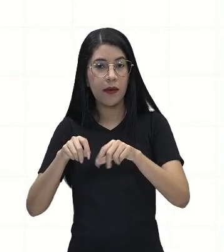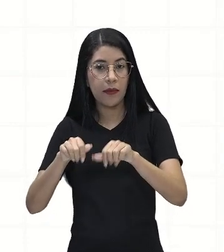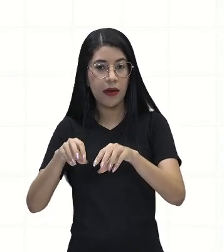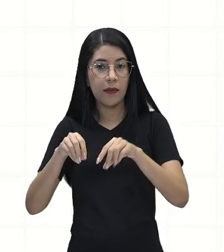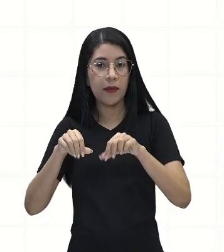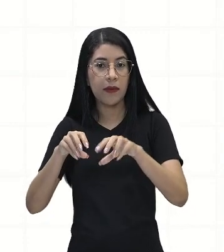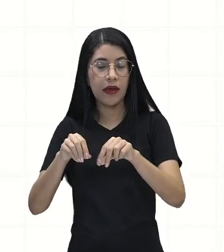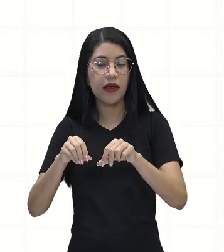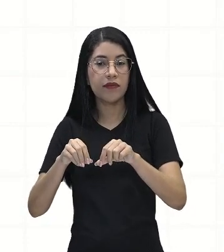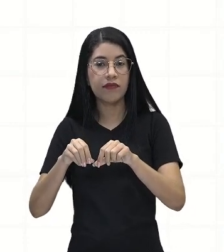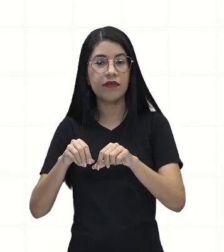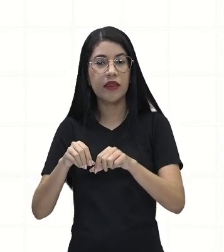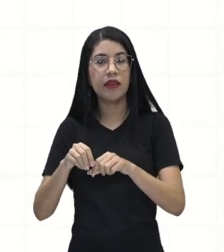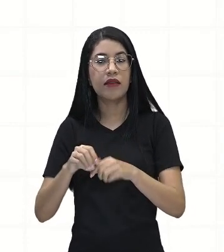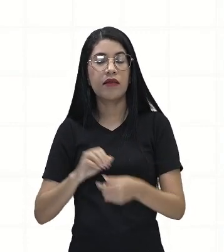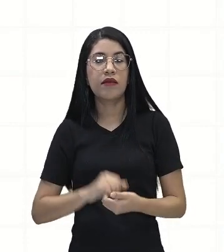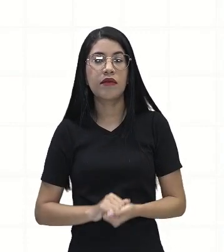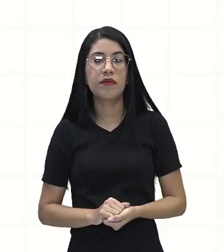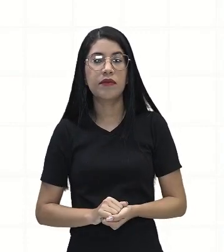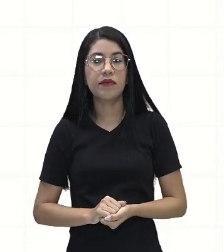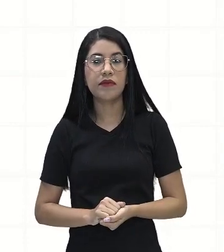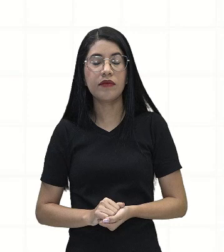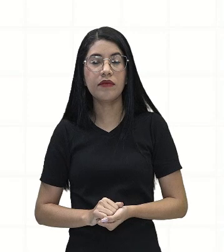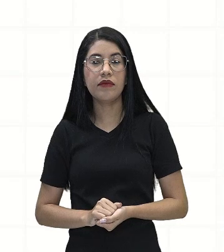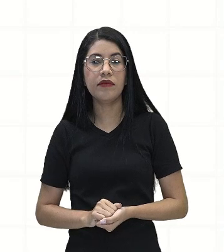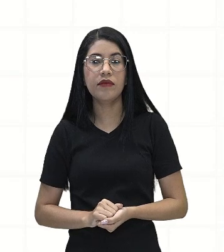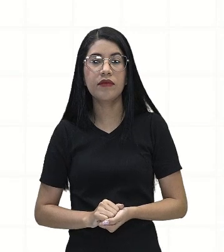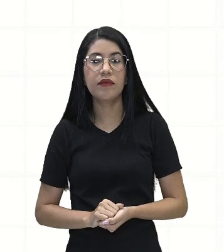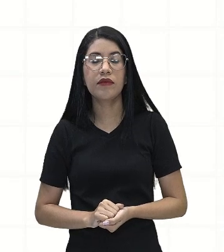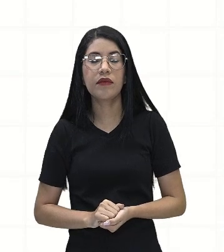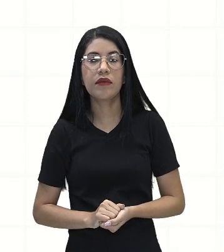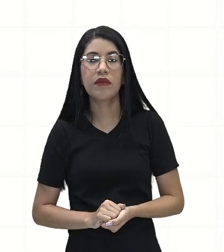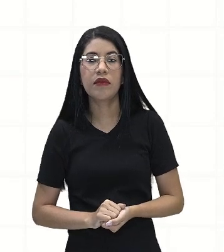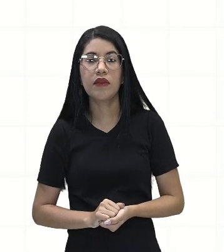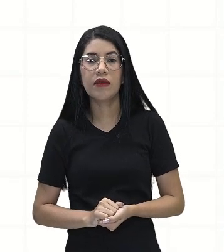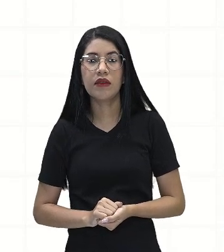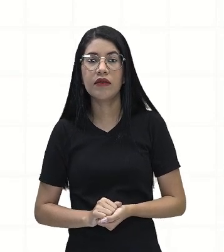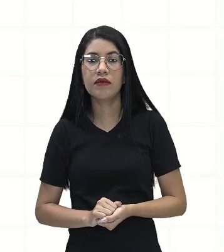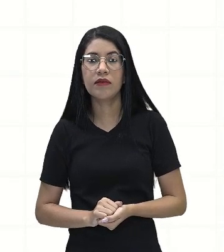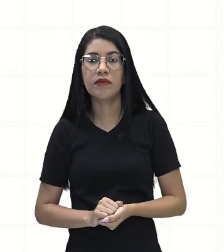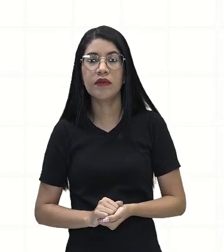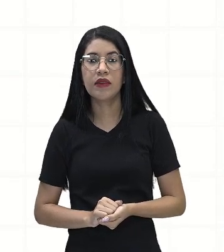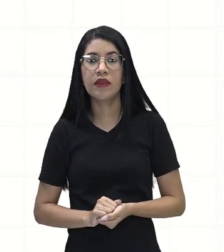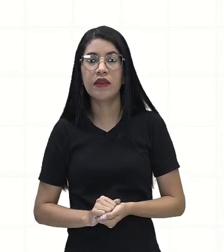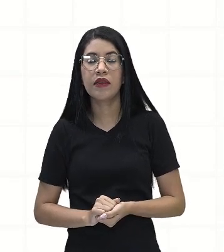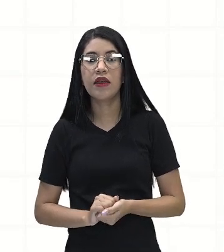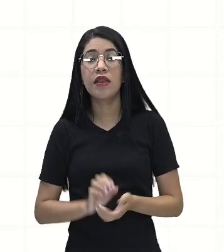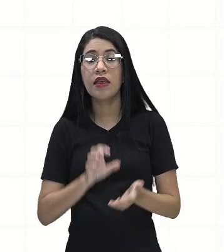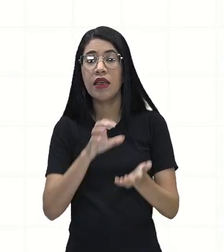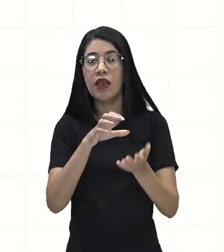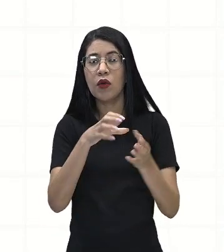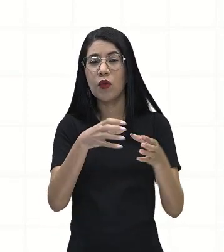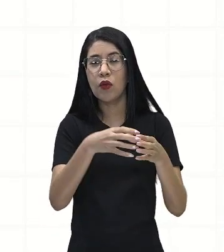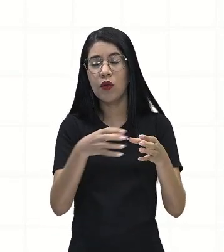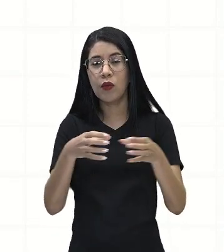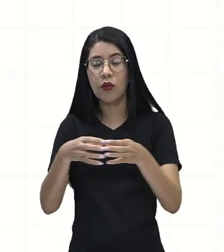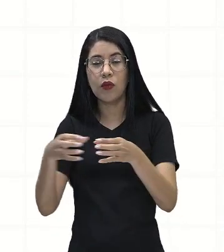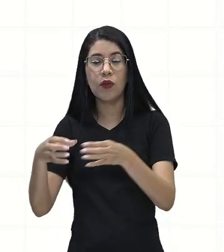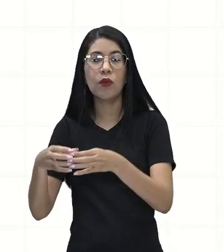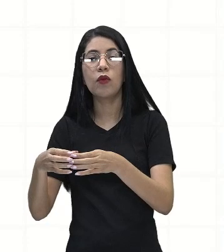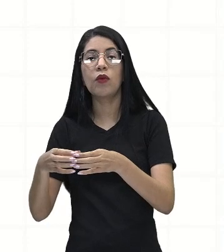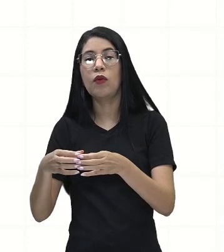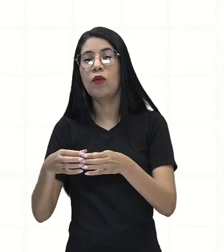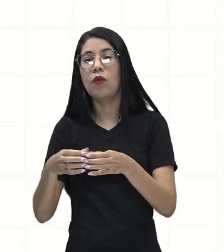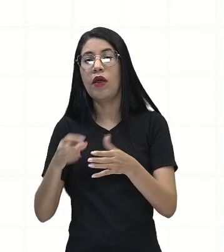Mandioca, título do gráfico, ok? E aí nós temos quais são as categorias, né? Nós temos aqui